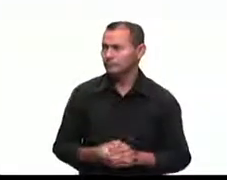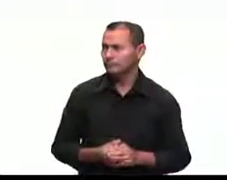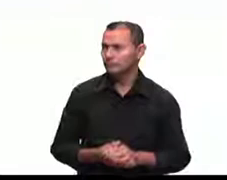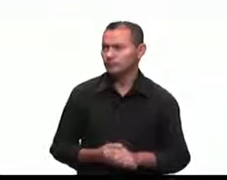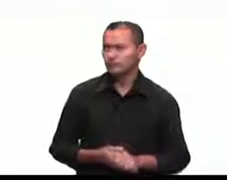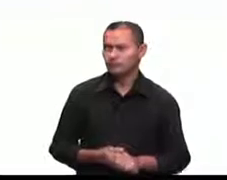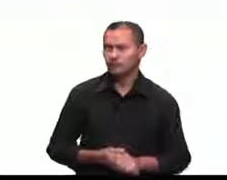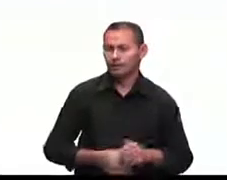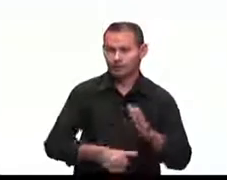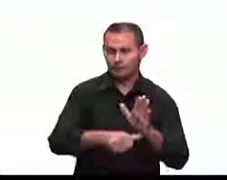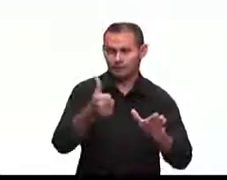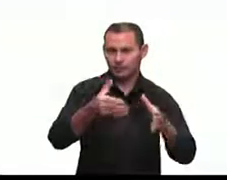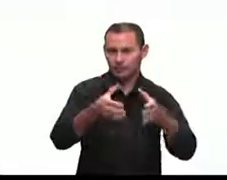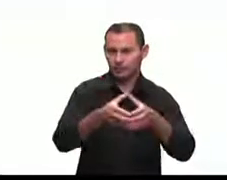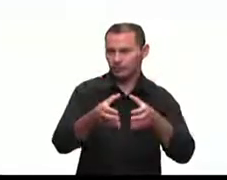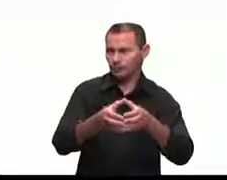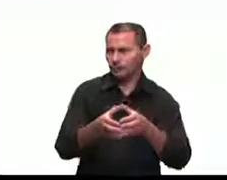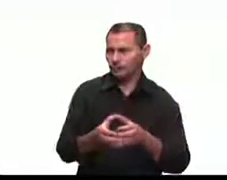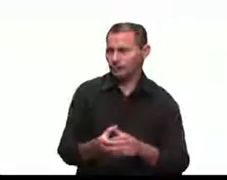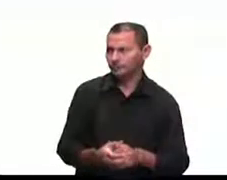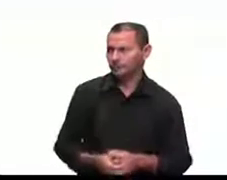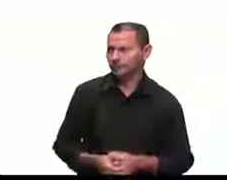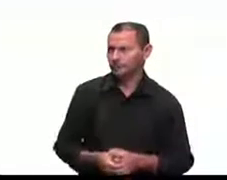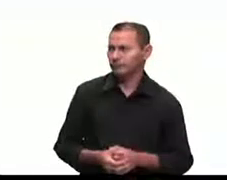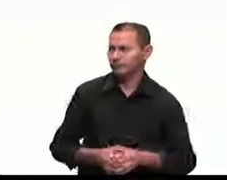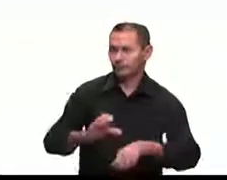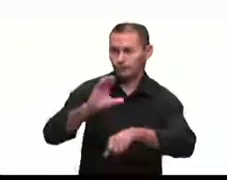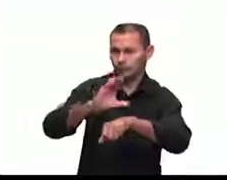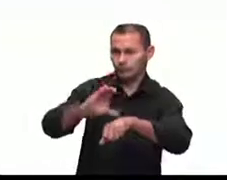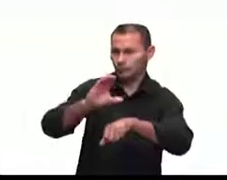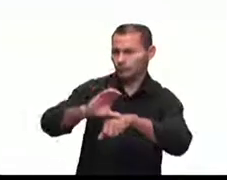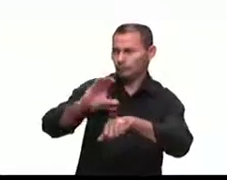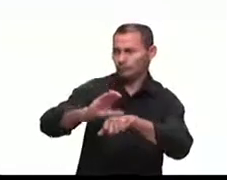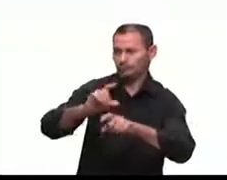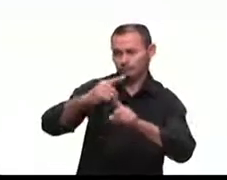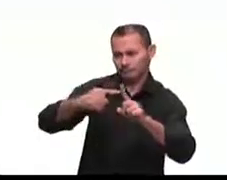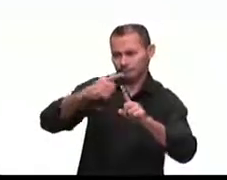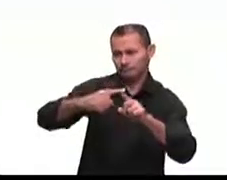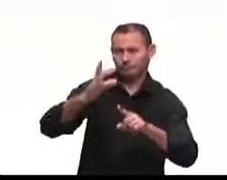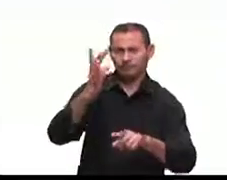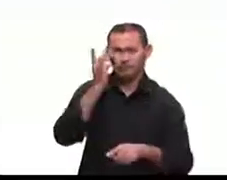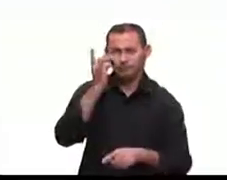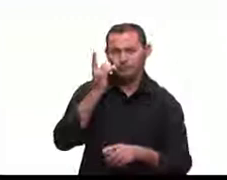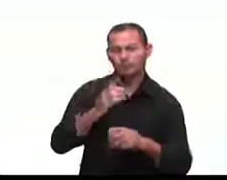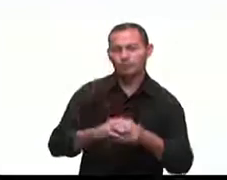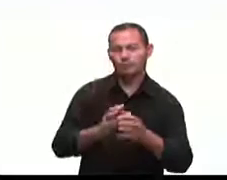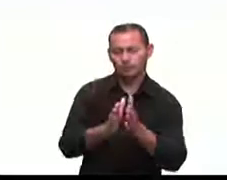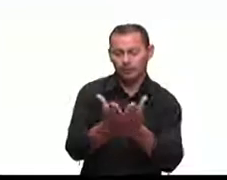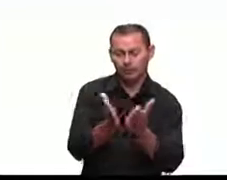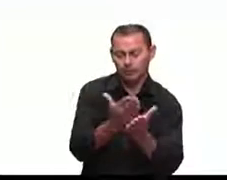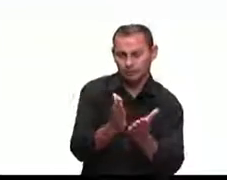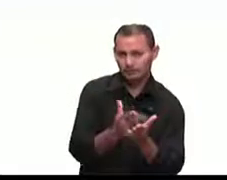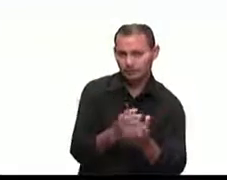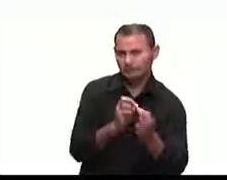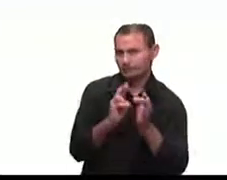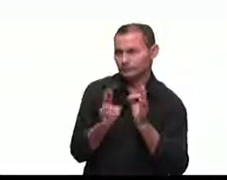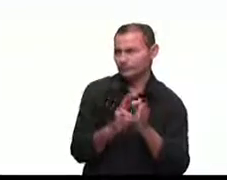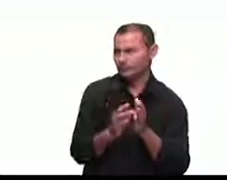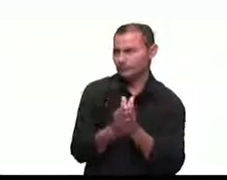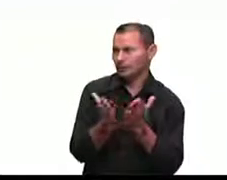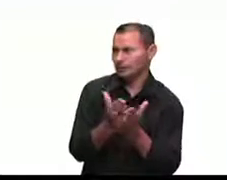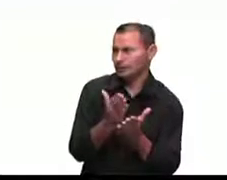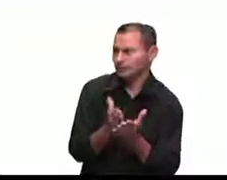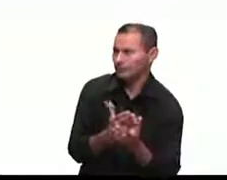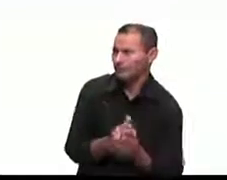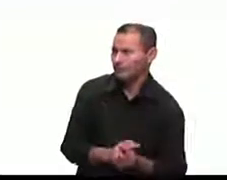Então, para o primeiro grupo, um curso semipresencial com livros. A resolução dos